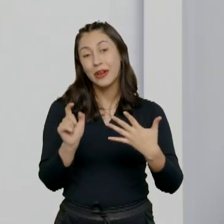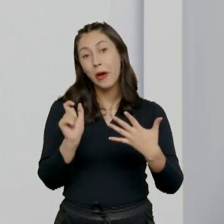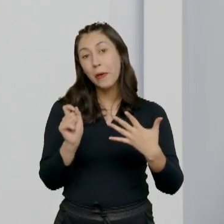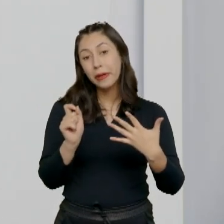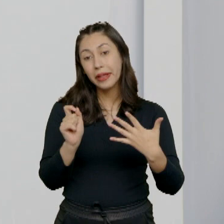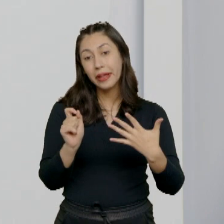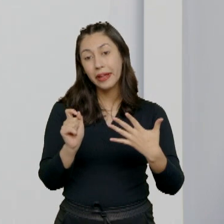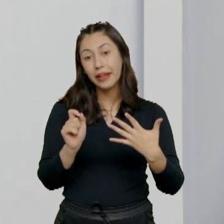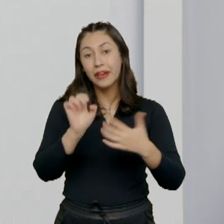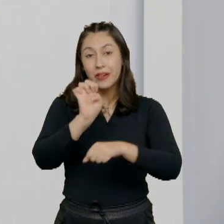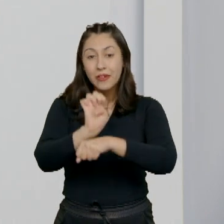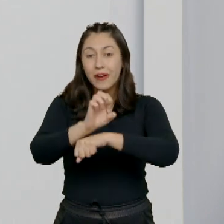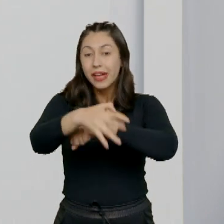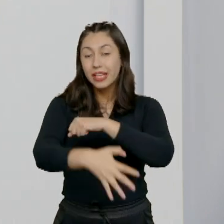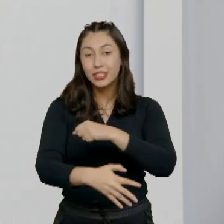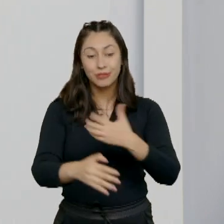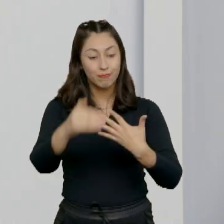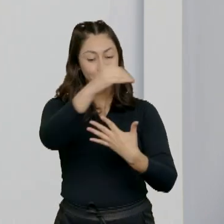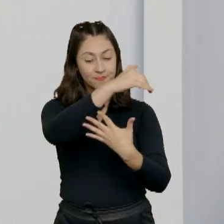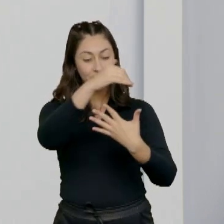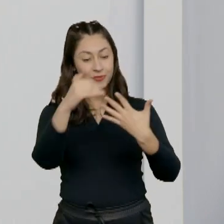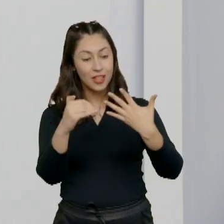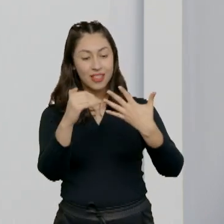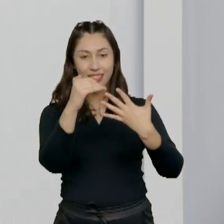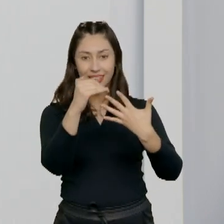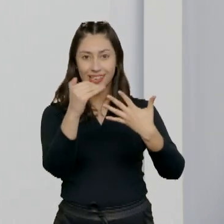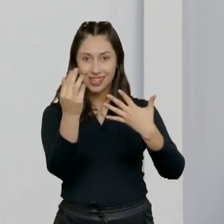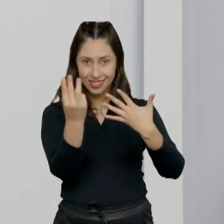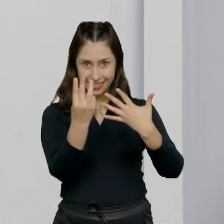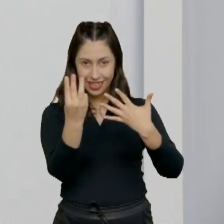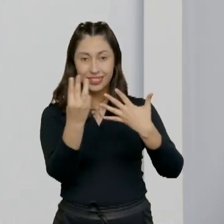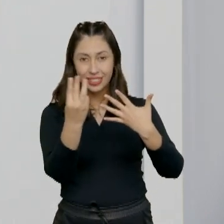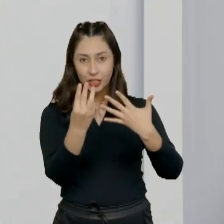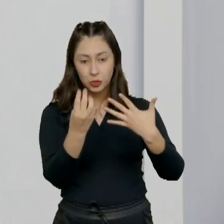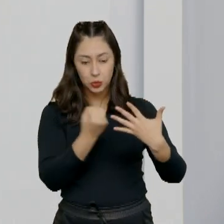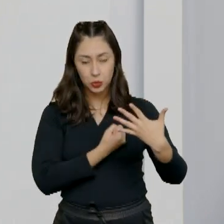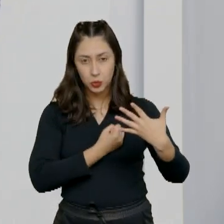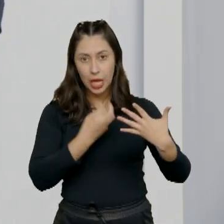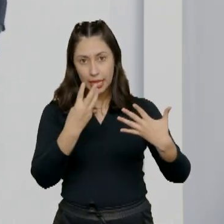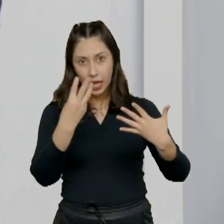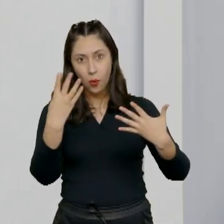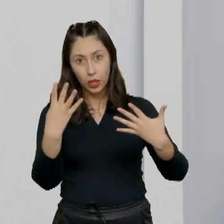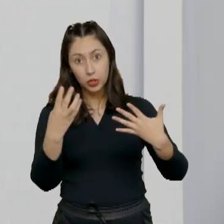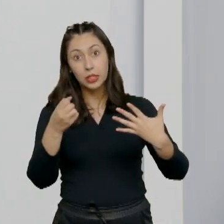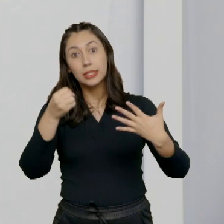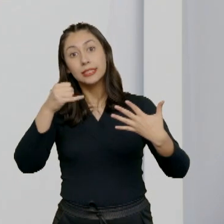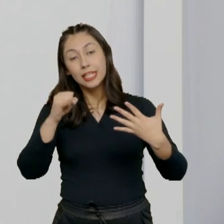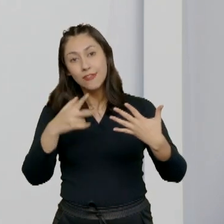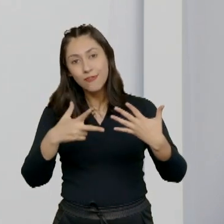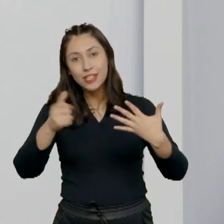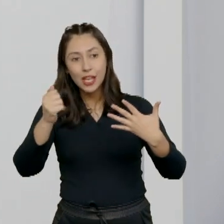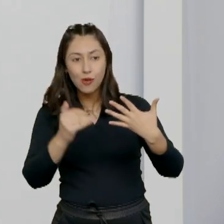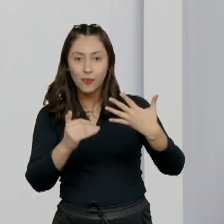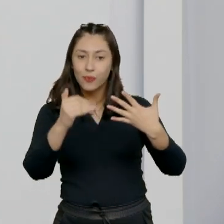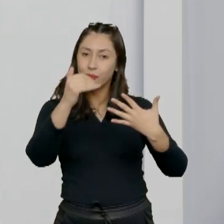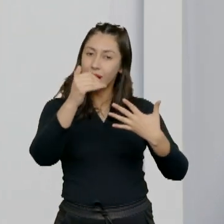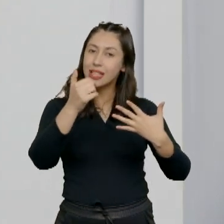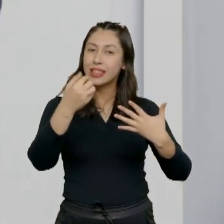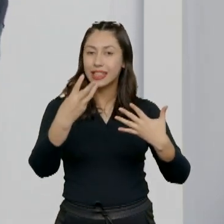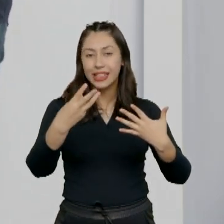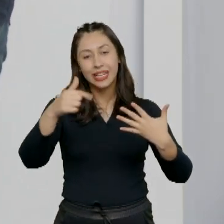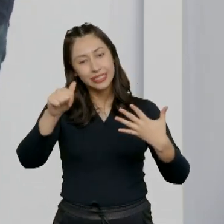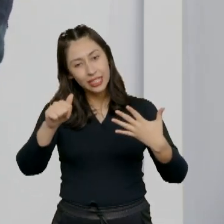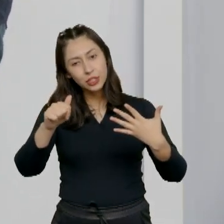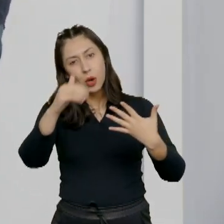é o Atlântico Erechim. Terceiro colocado, 34 pontos. Se vencer, vai a 37. Viu só como eu sou bom de conta? Olha que espetáculo. E aí vem a